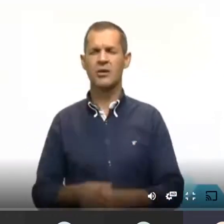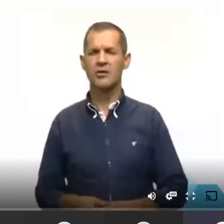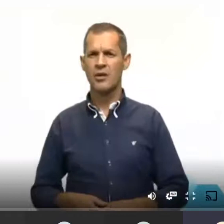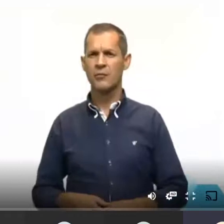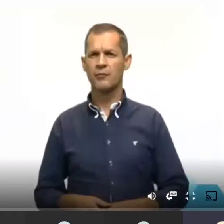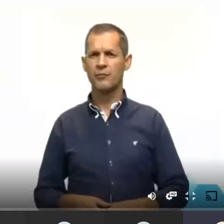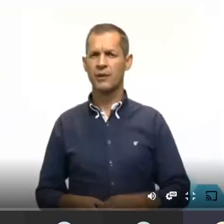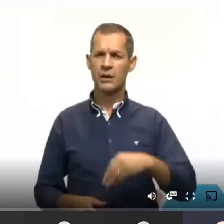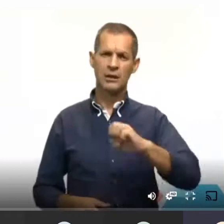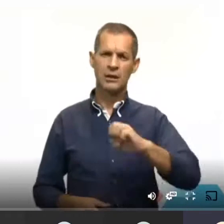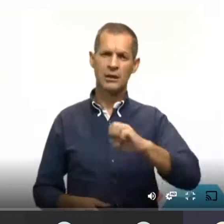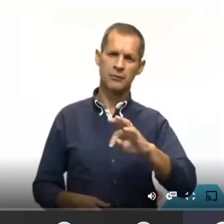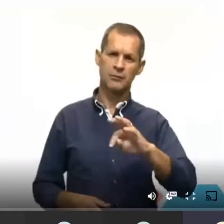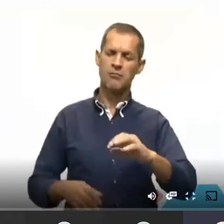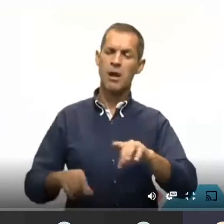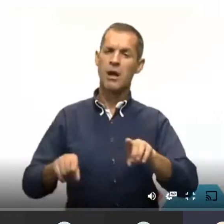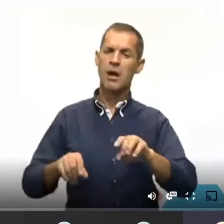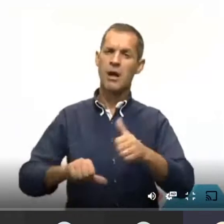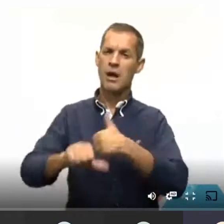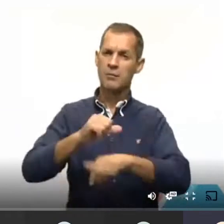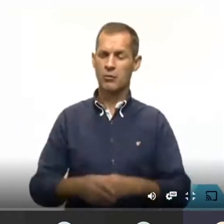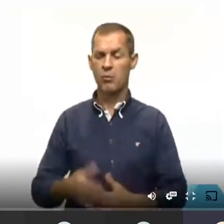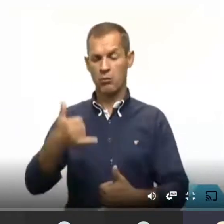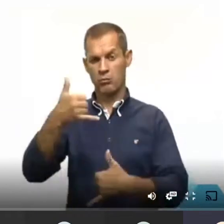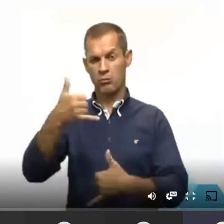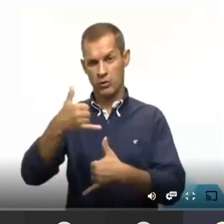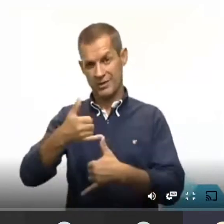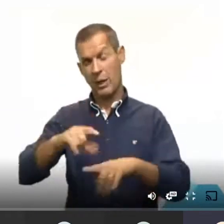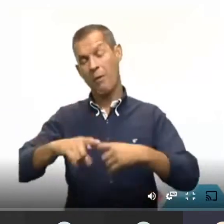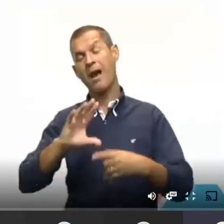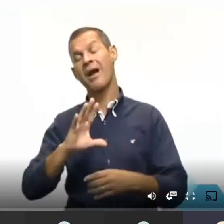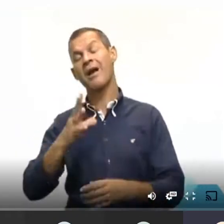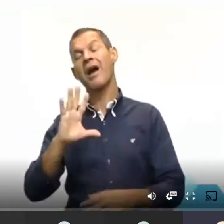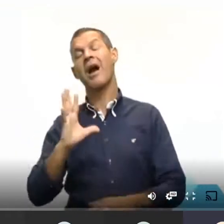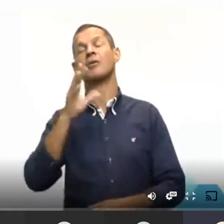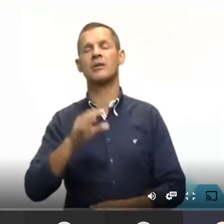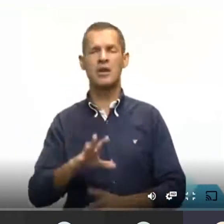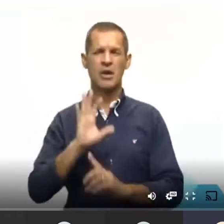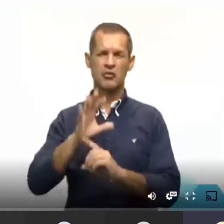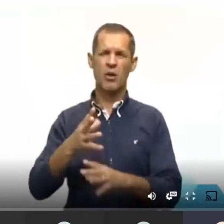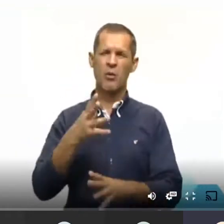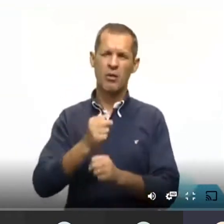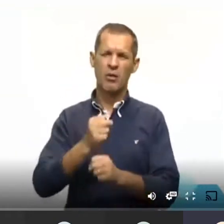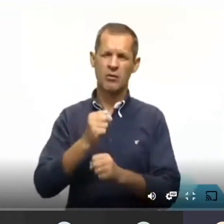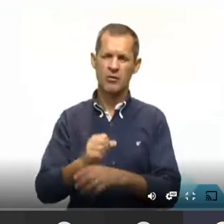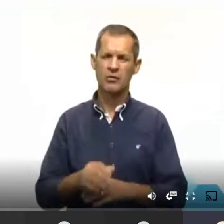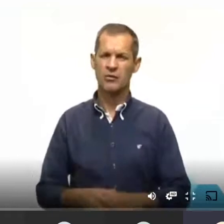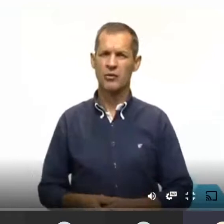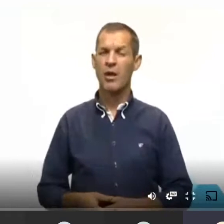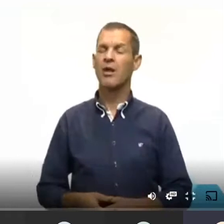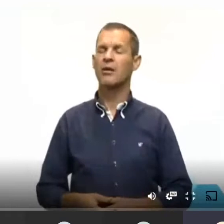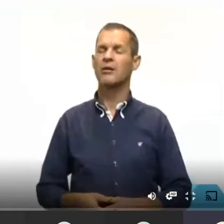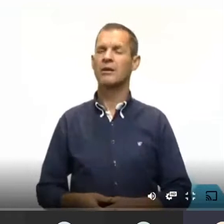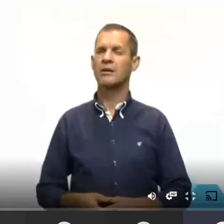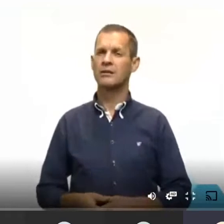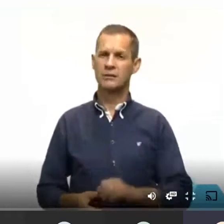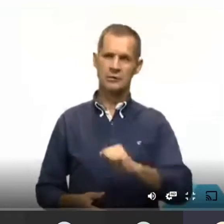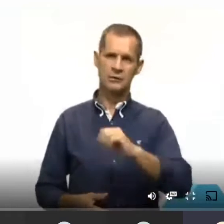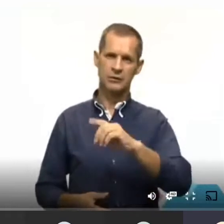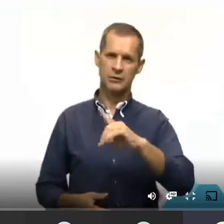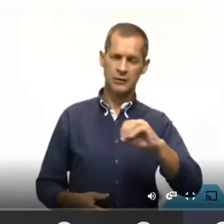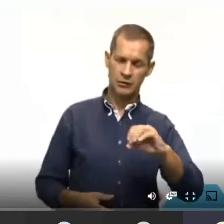a metabolização de ácidos graxos para triglicerídeos. Isso vai causar um acúmulo maior de